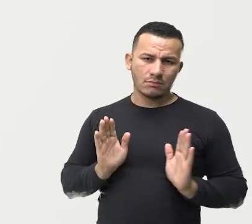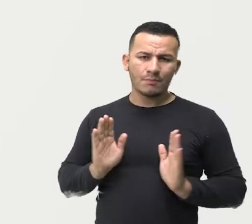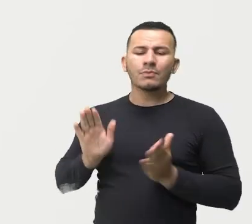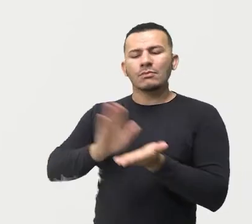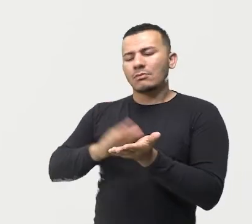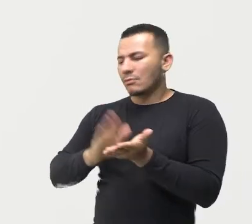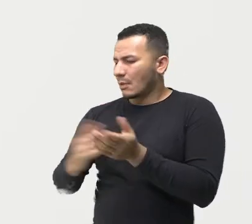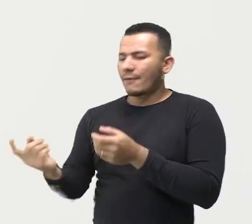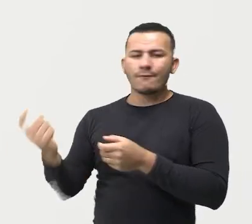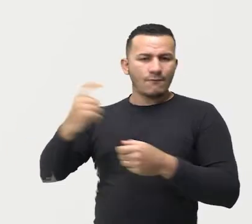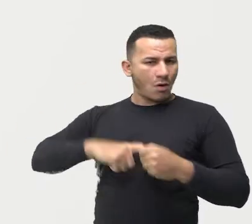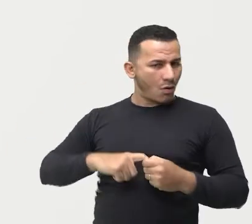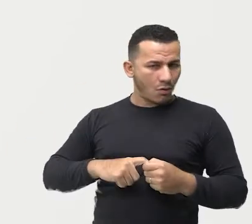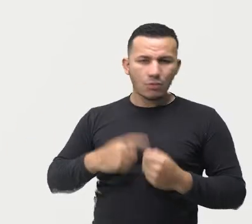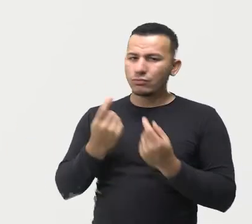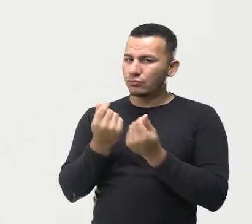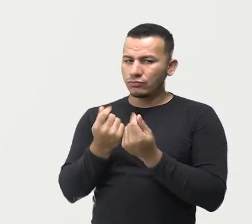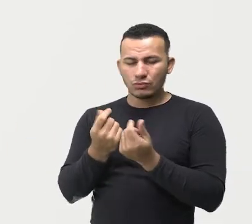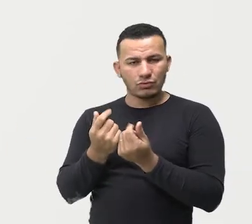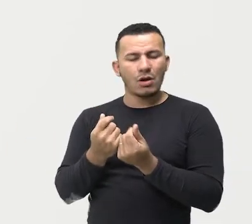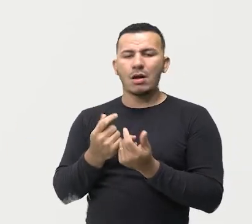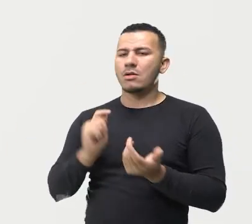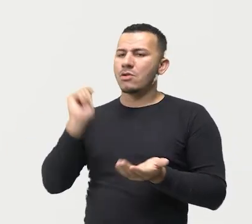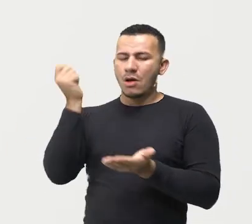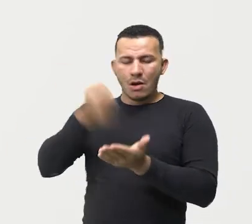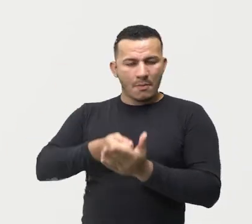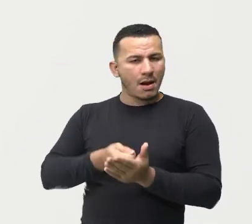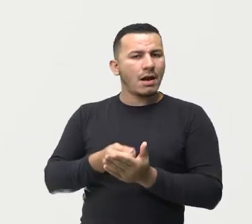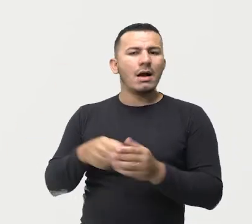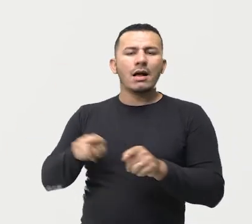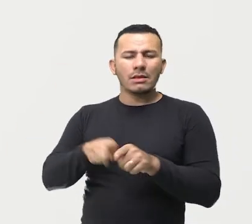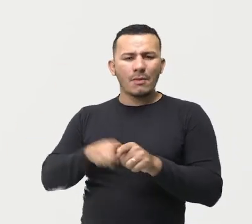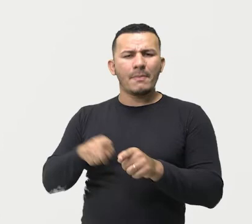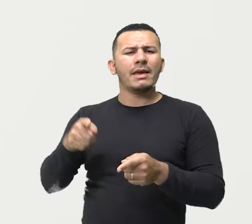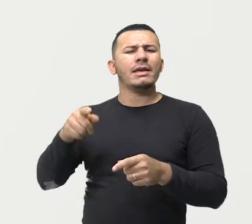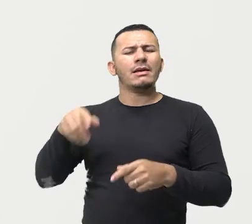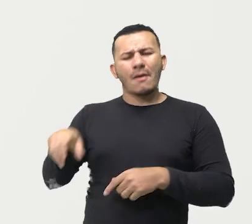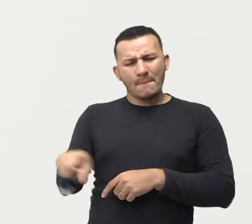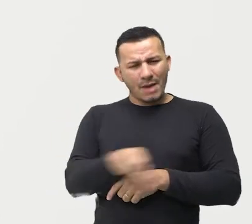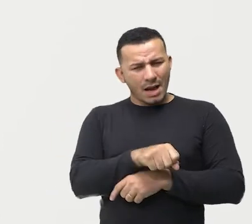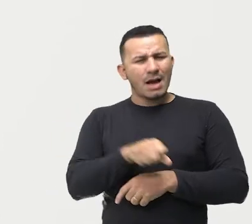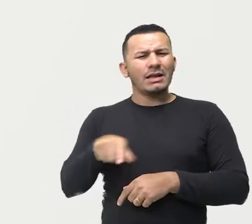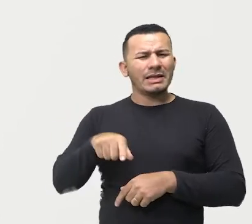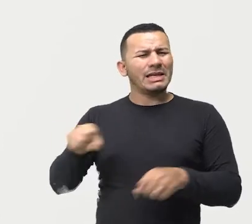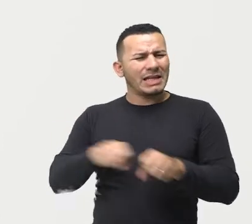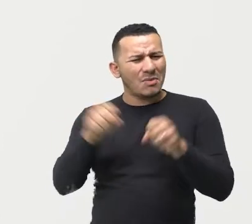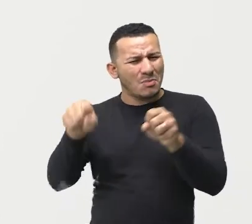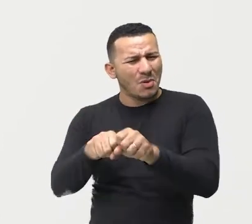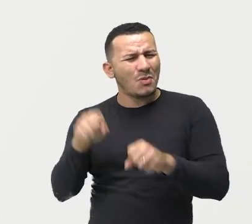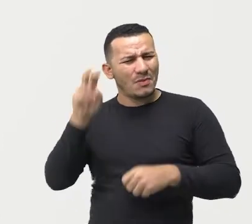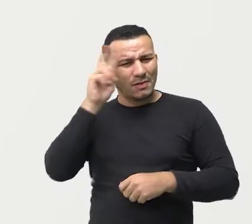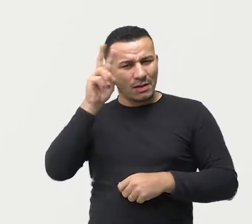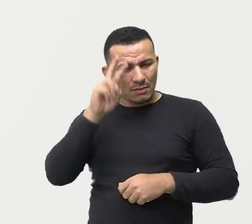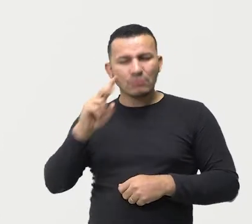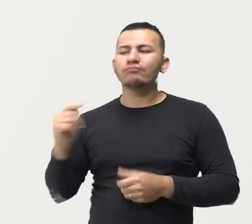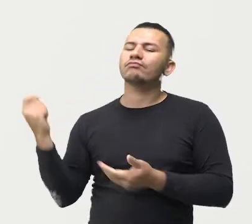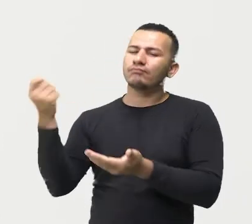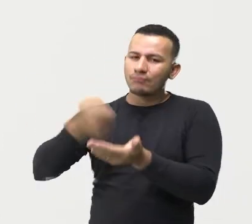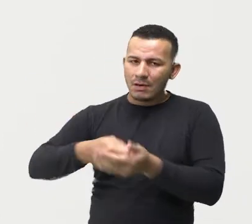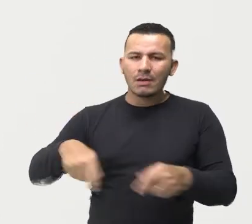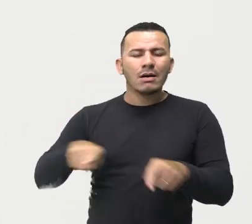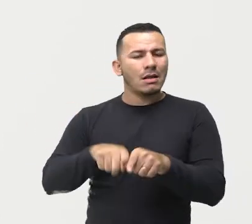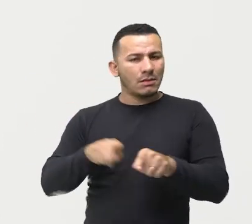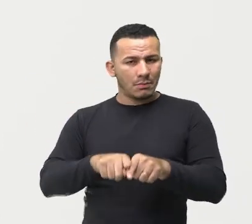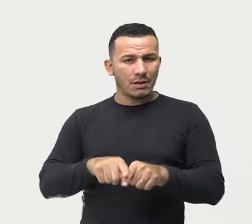devolve o dinheiro ou seja paga todo prejuízo que a gente teve que o diretor teve com os seus pertences